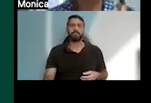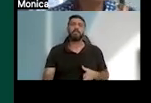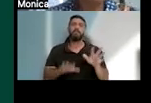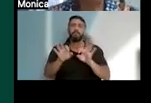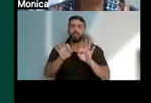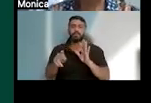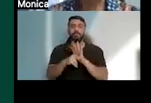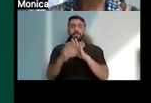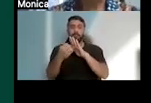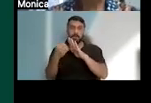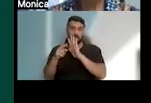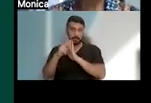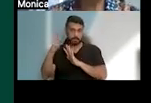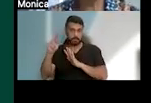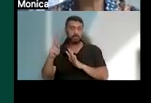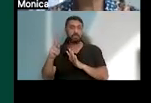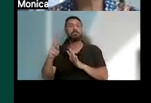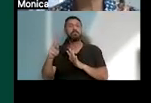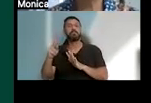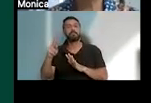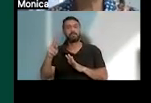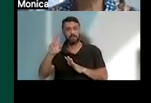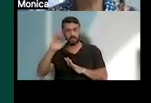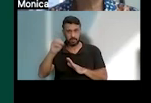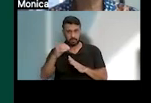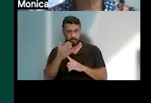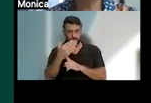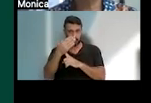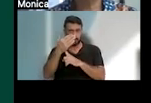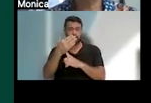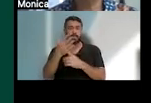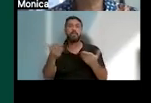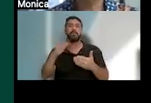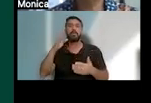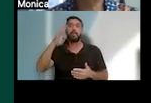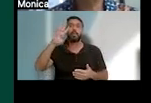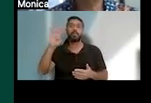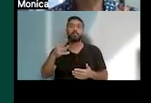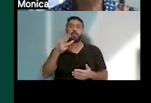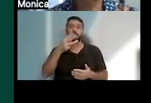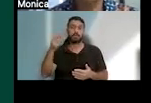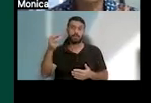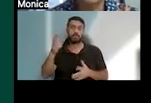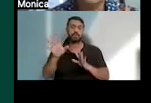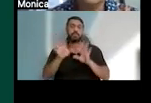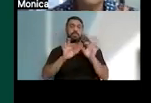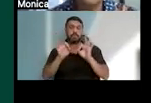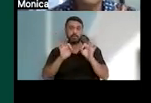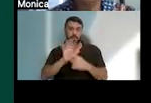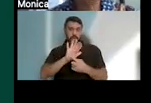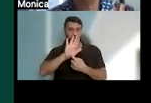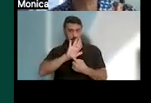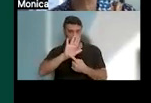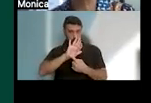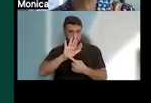empresas de biotecnologia. Então, até agora, mais de 4.300 projetos têm sido apresentados